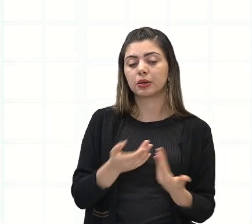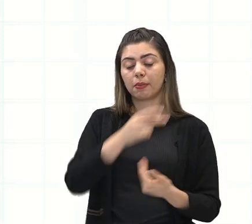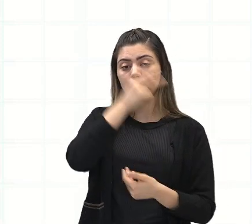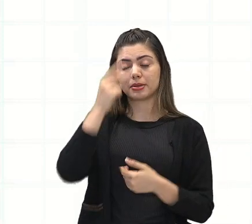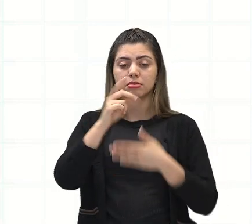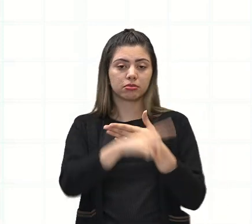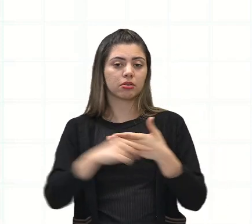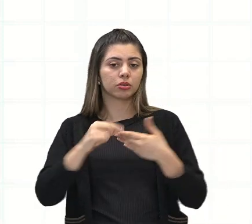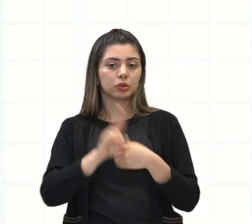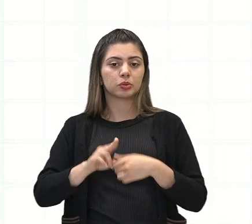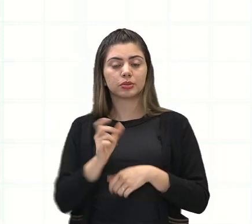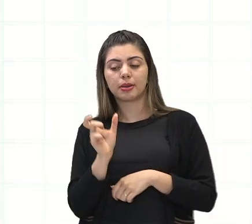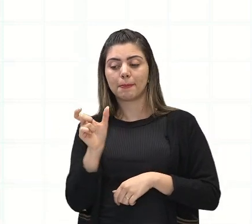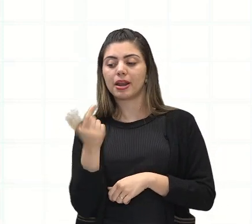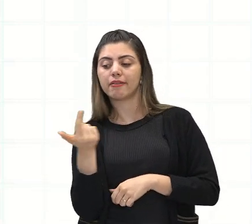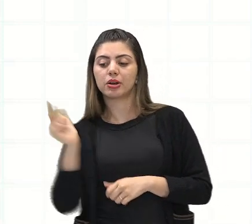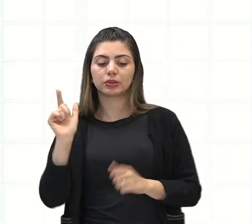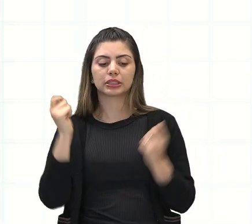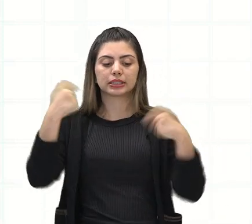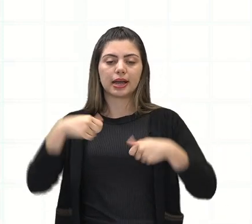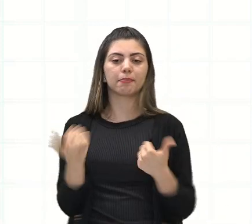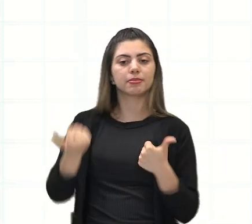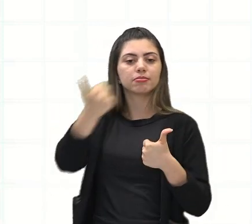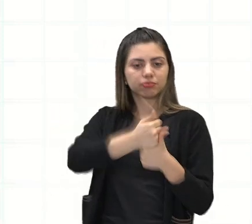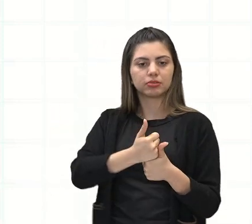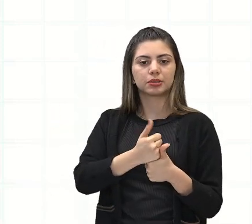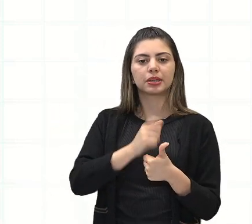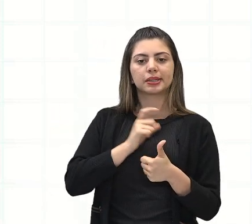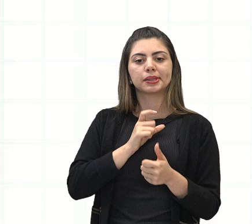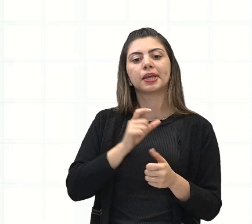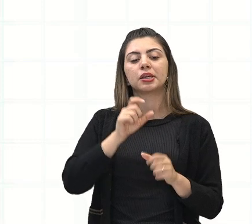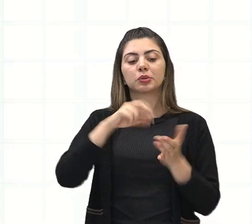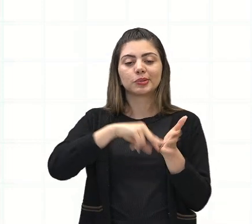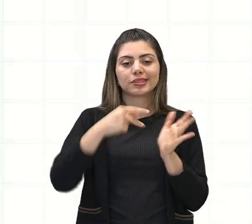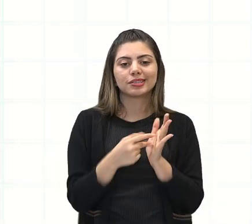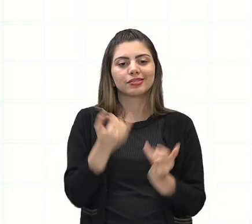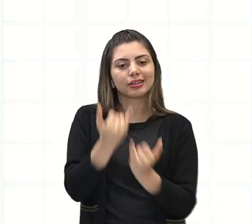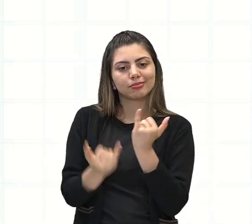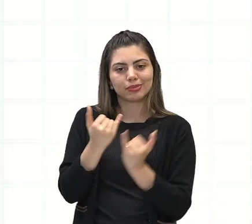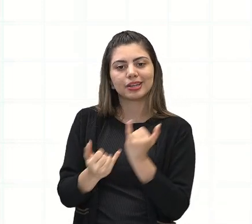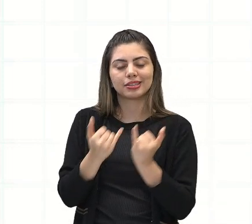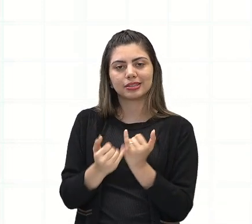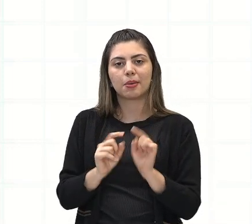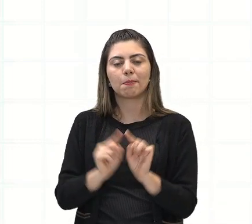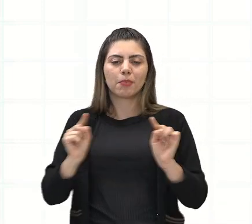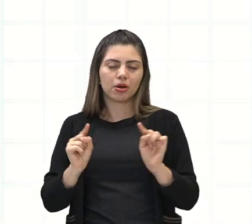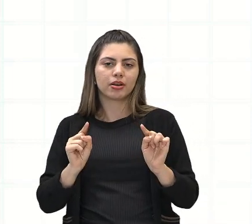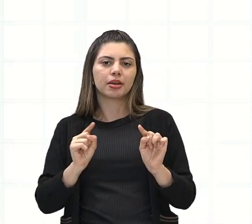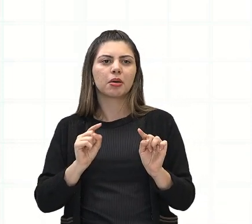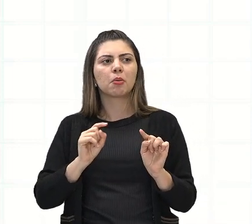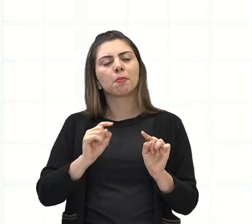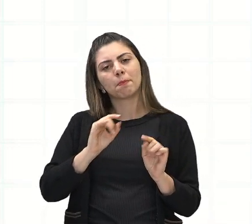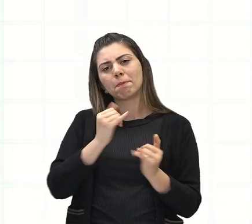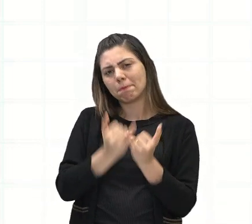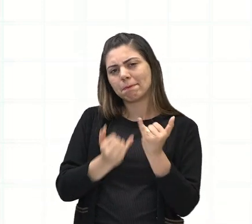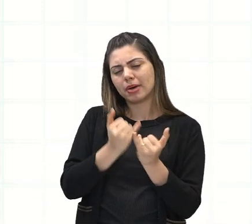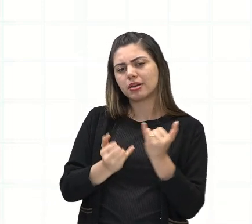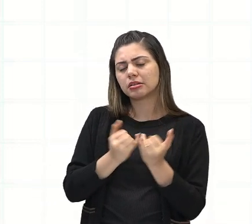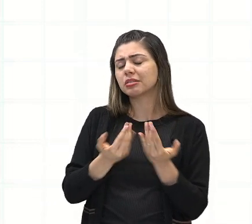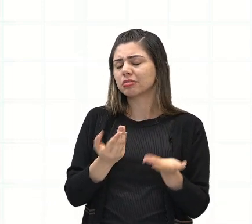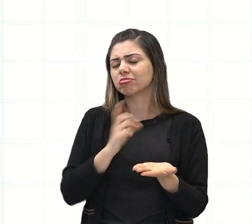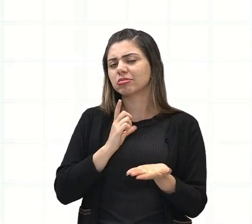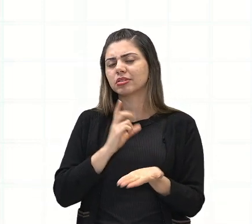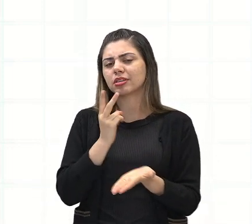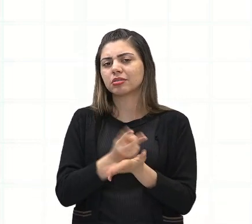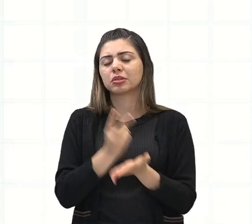palavra ou expressão no lugar de outra para transmitir um significado relacionado, mas não idêntico. A gente faz isso o tempo todo, mas a gente não